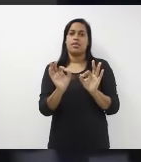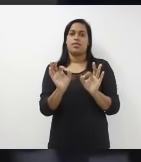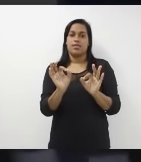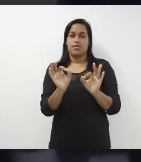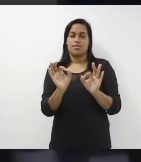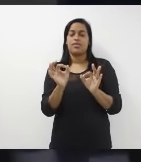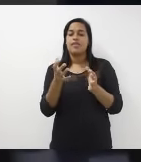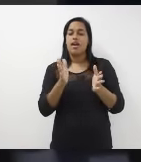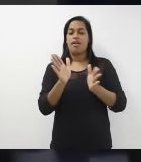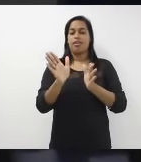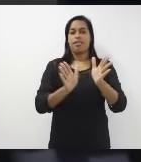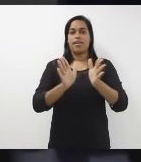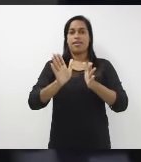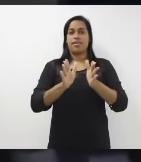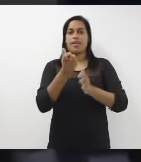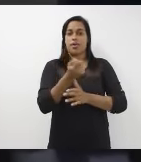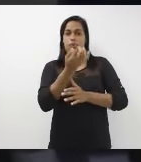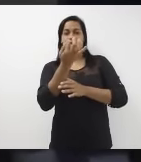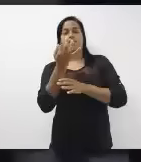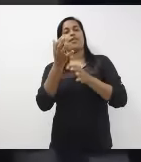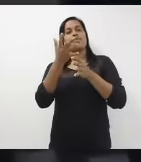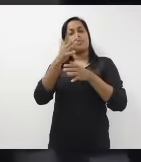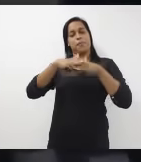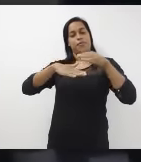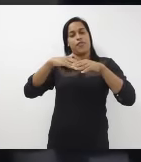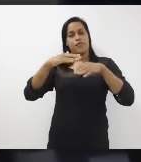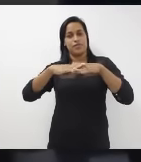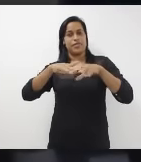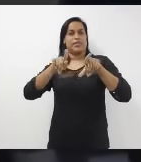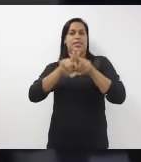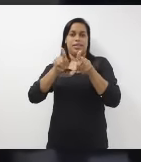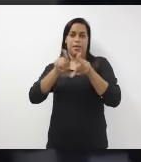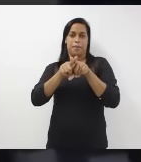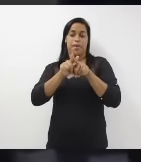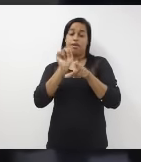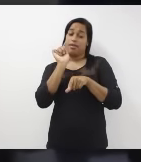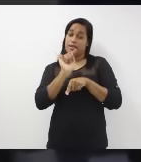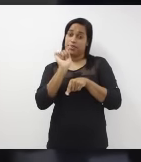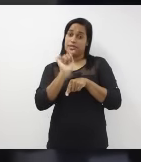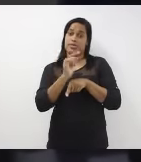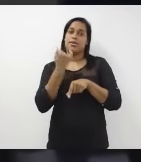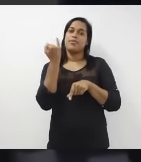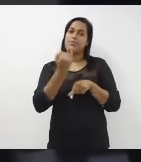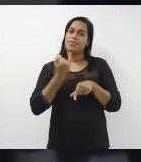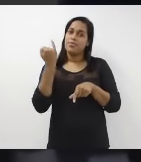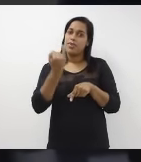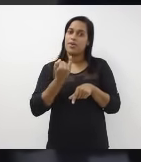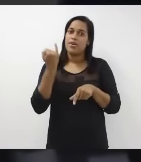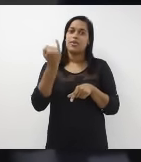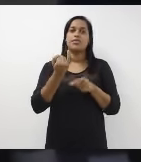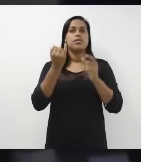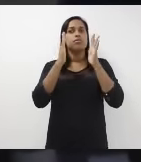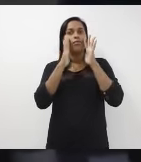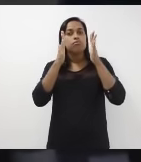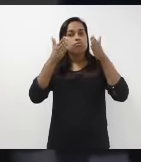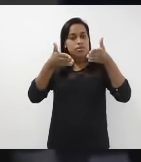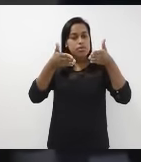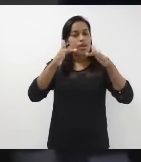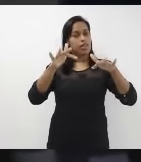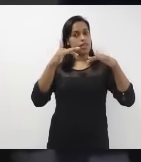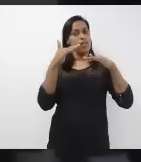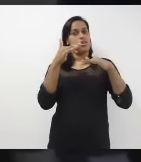vai atender à flutuação dessa demanda. Ou seja, a partir daí, é importante prestar atenção